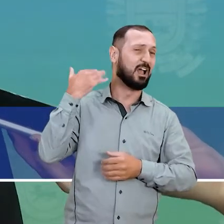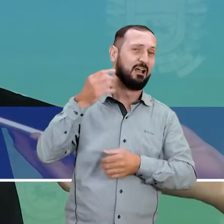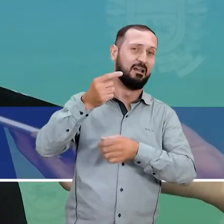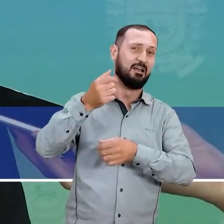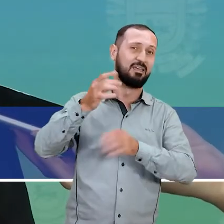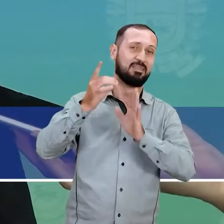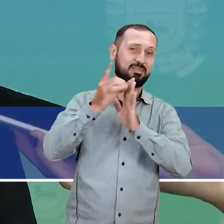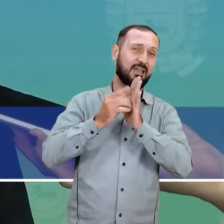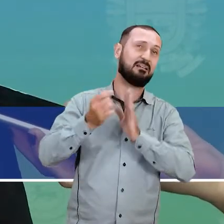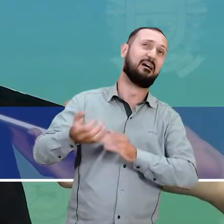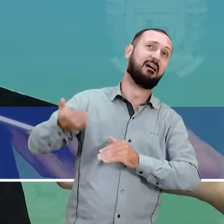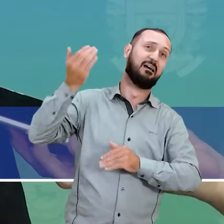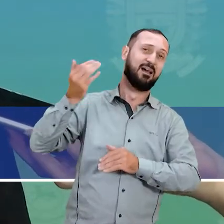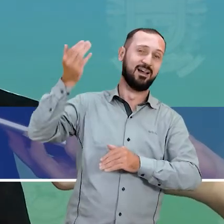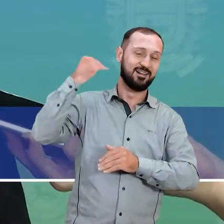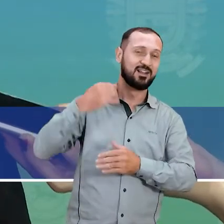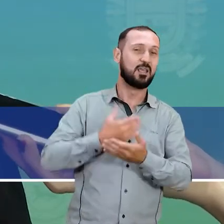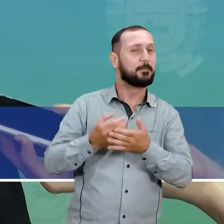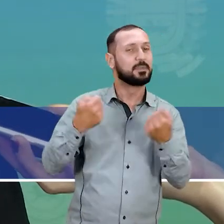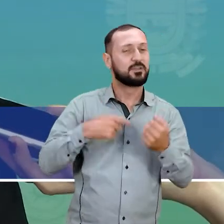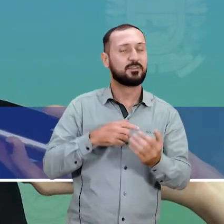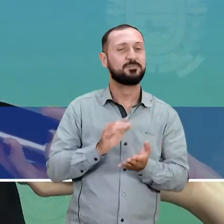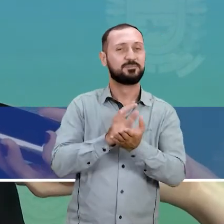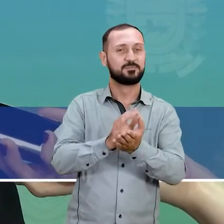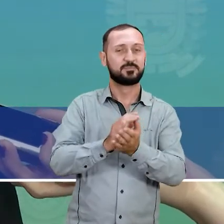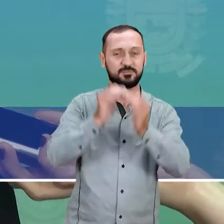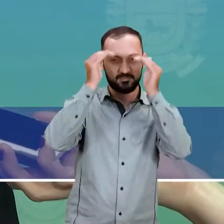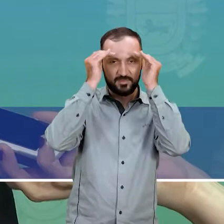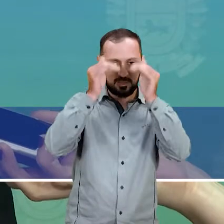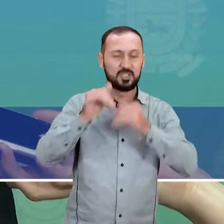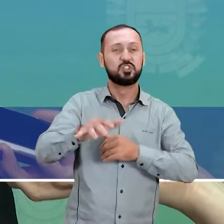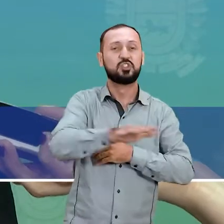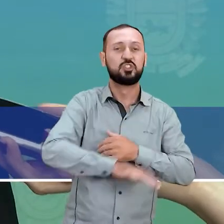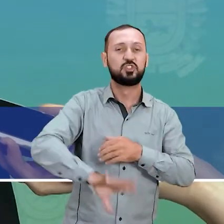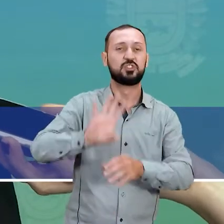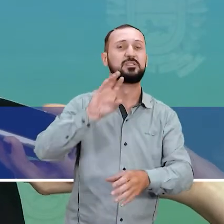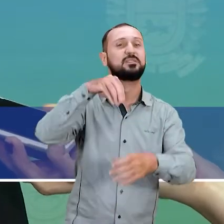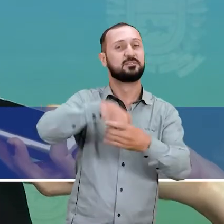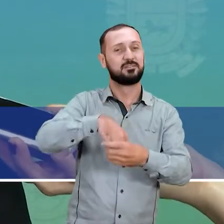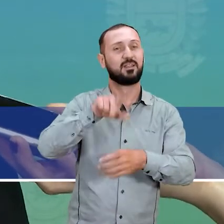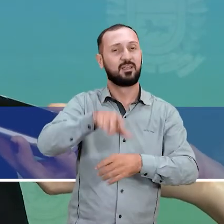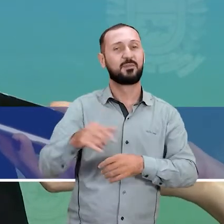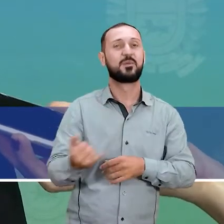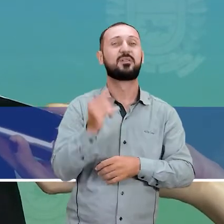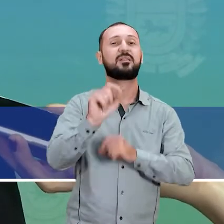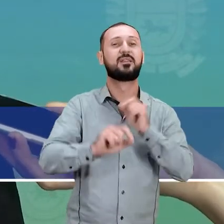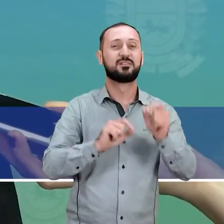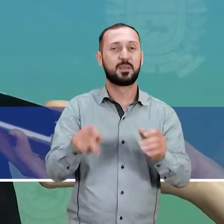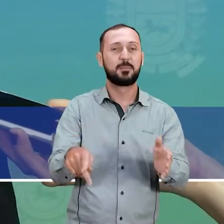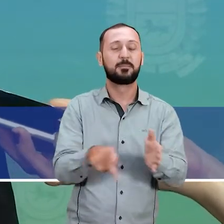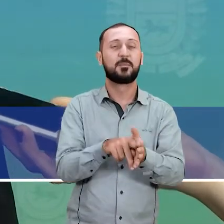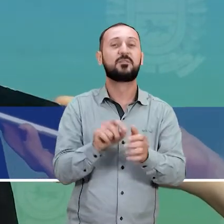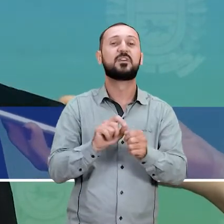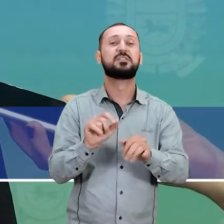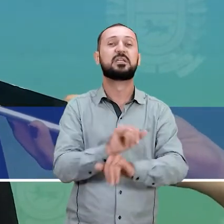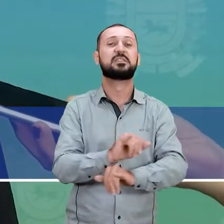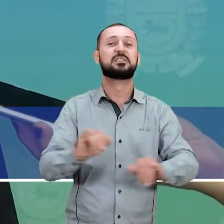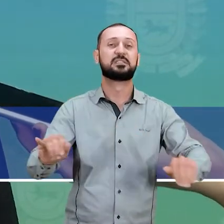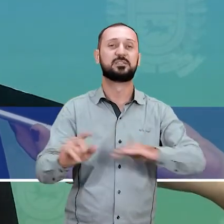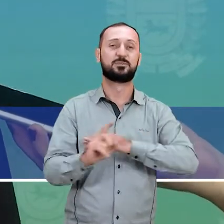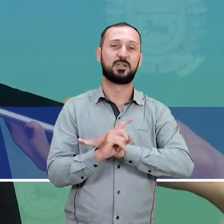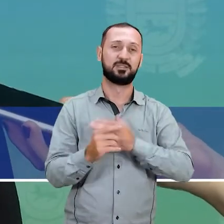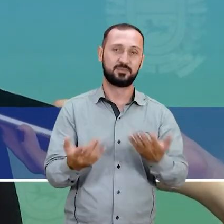algumas décadas, não poderia deixar de homenagear esse setor tão importante que é o setor de prestação